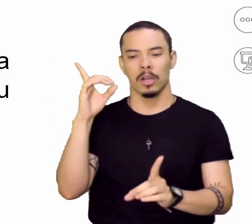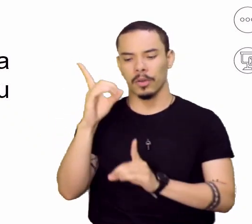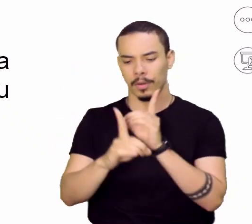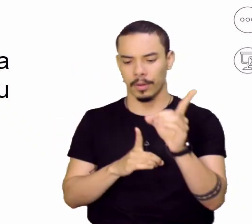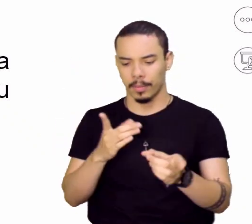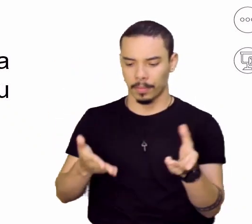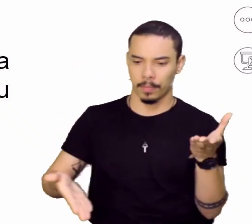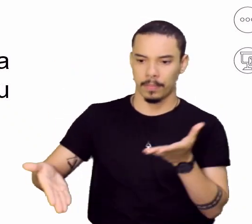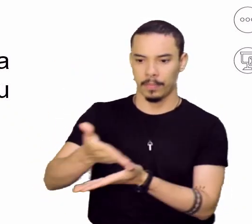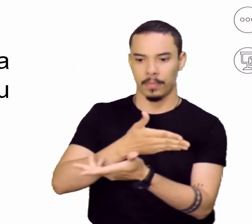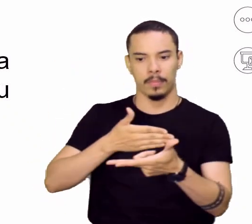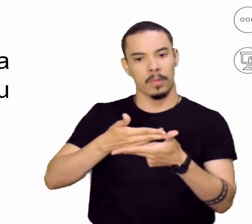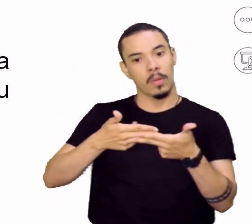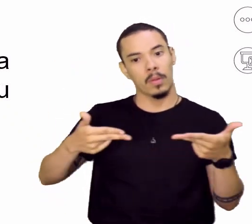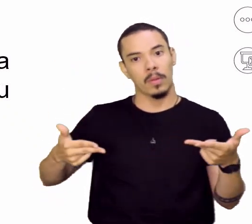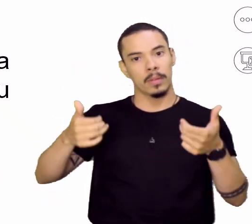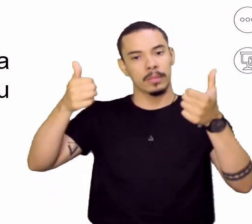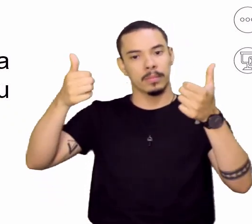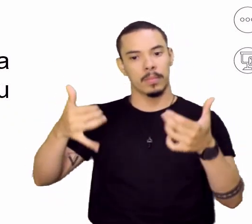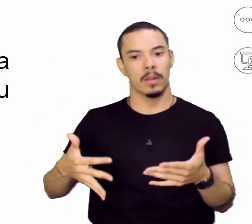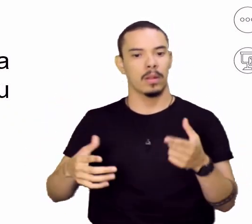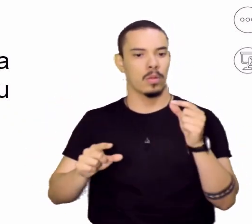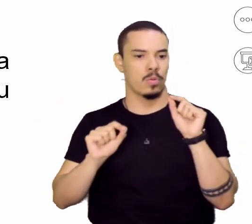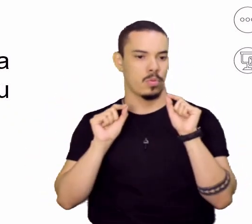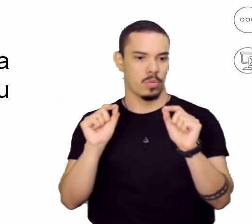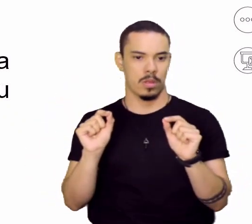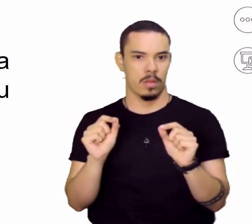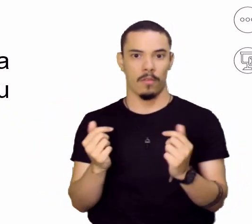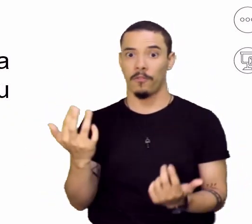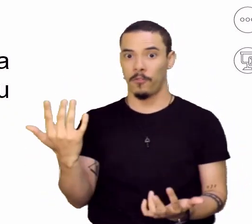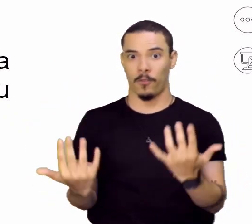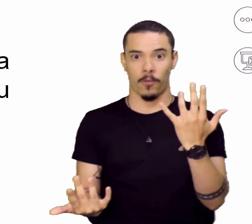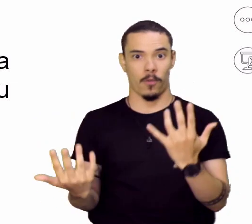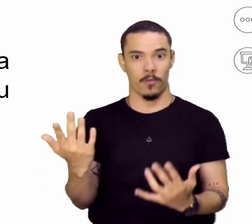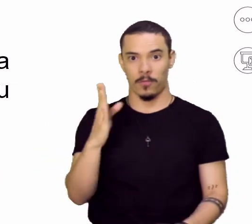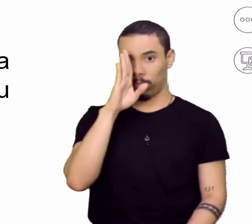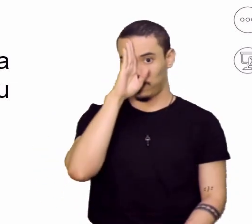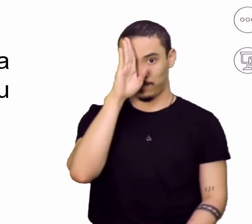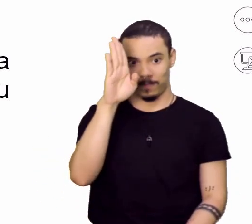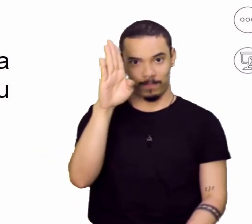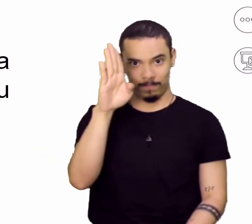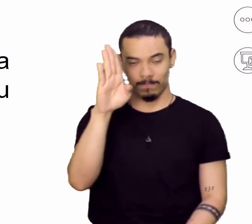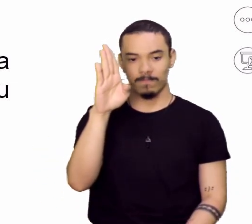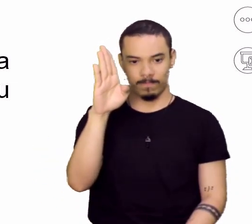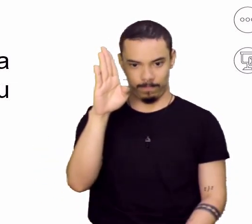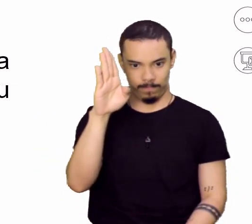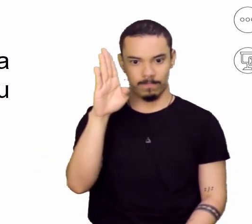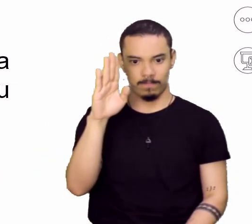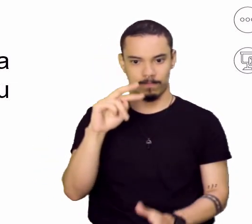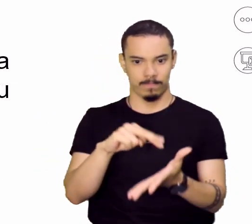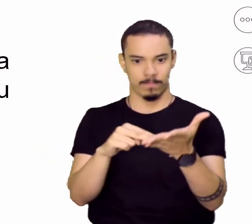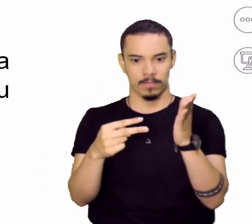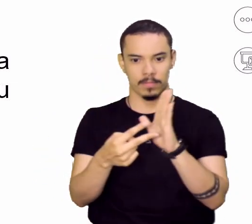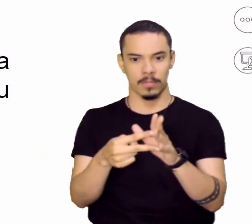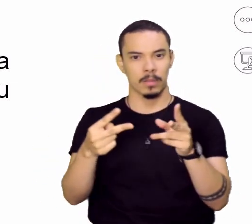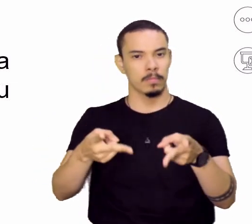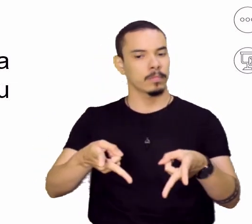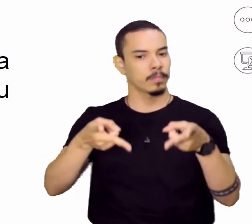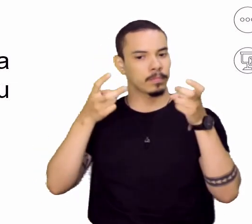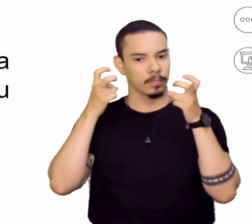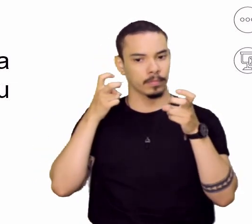coisas pode ser explicado, simplesmente pelo fogo primordial. É uma expressão visível